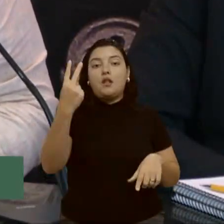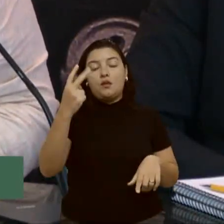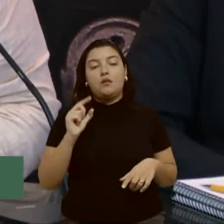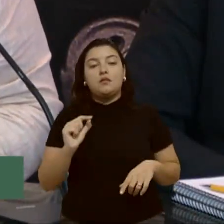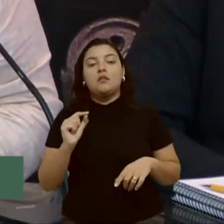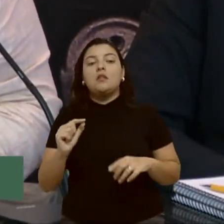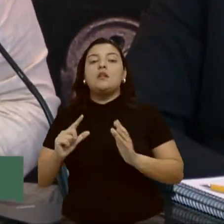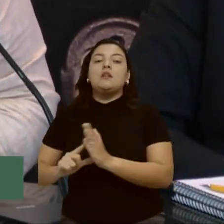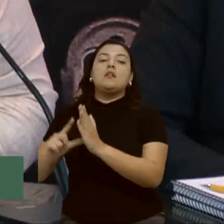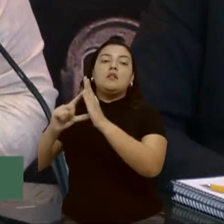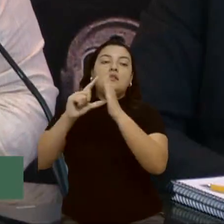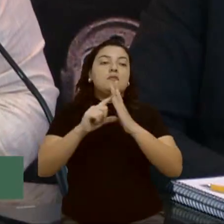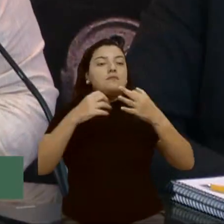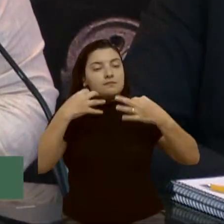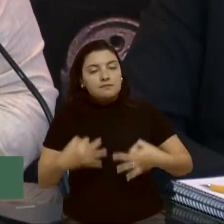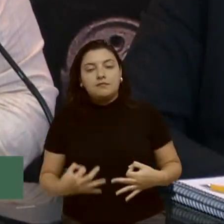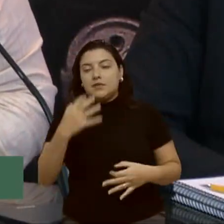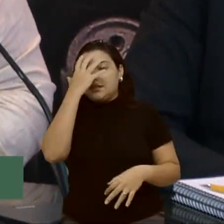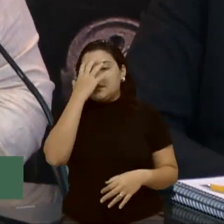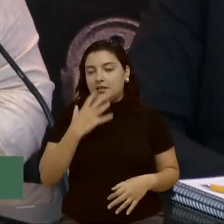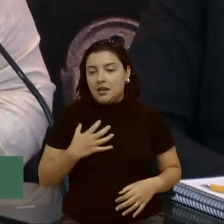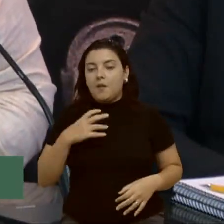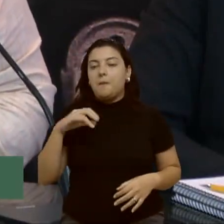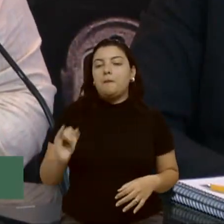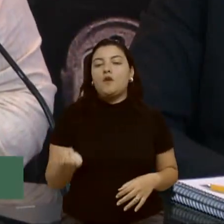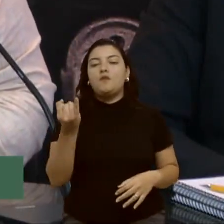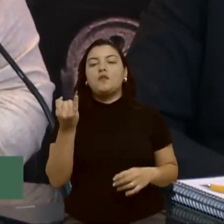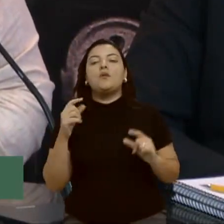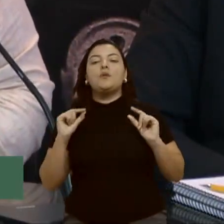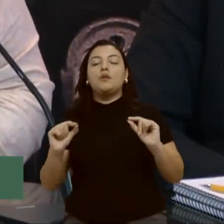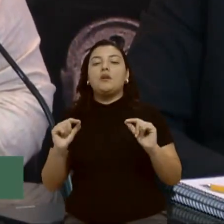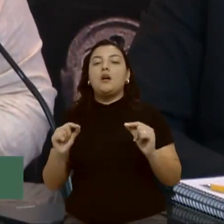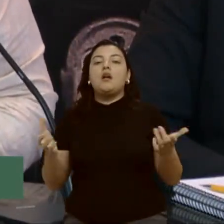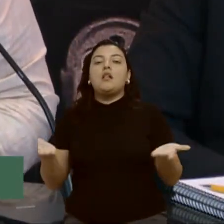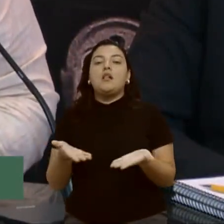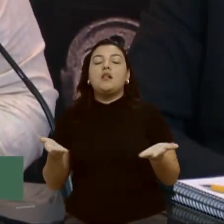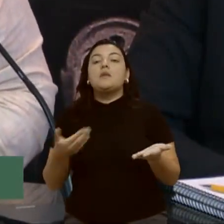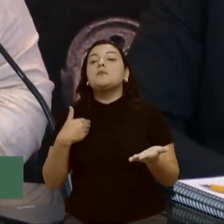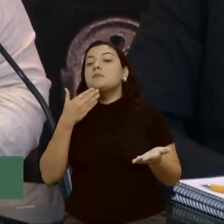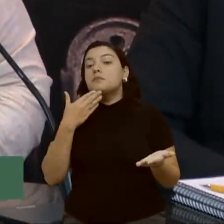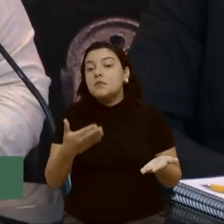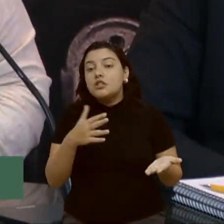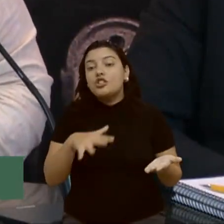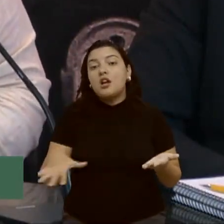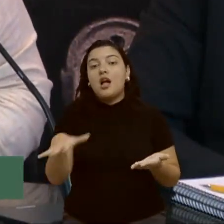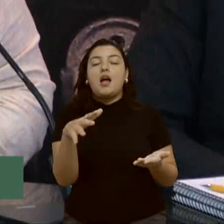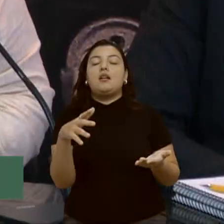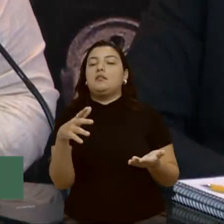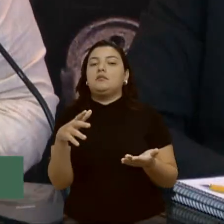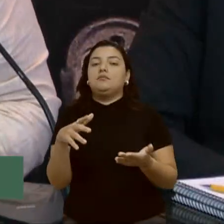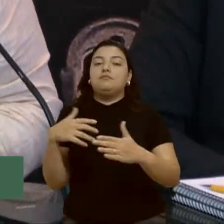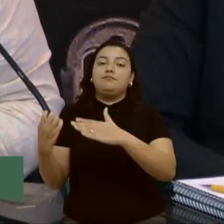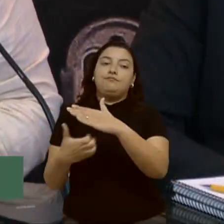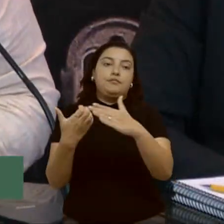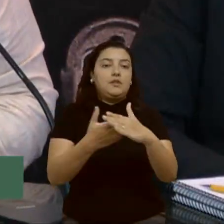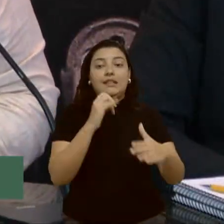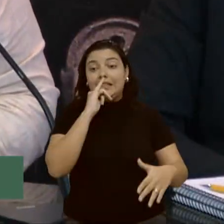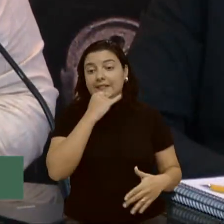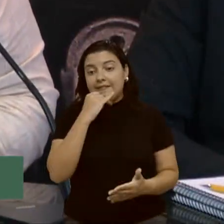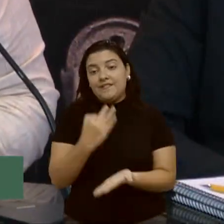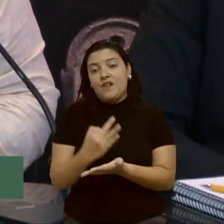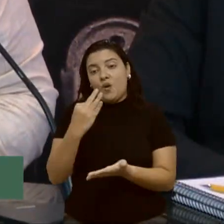os comerciantes sérios. E aí aproveito essa oportunidade para fazer um apelo ao setor empresarial, que infelizmente não